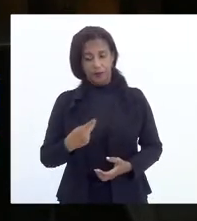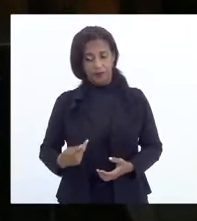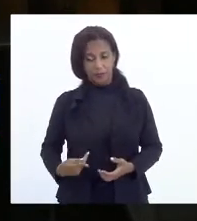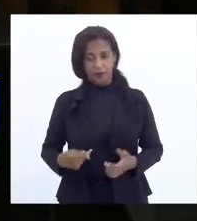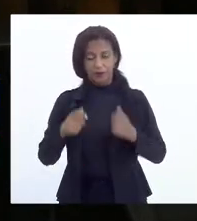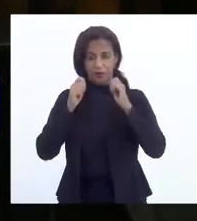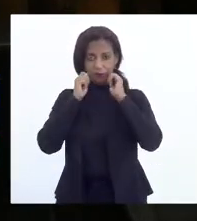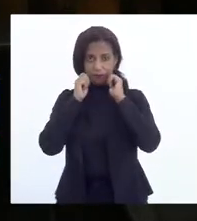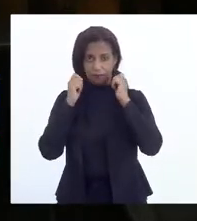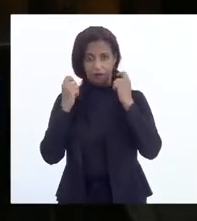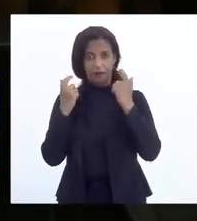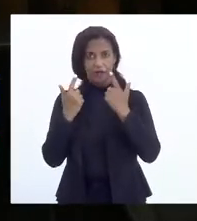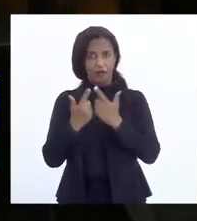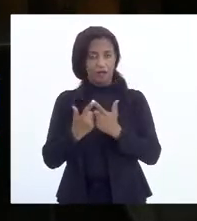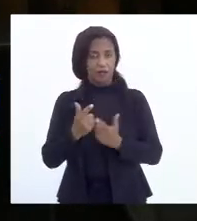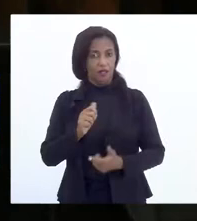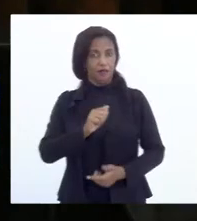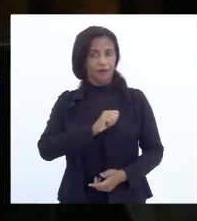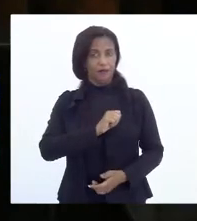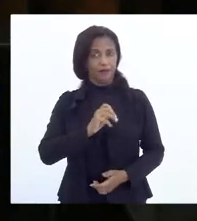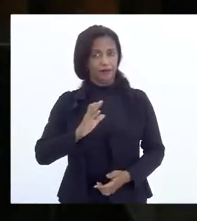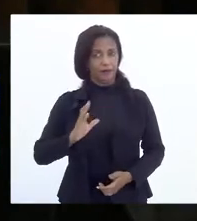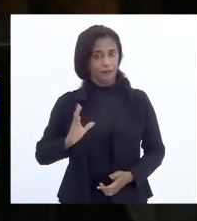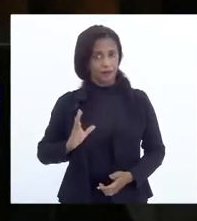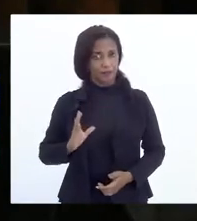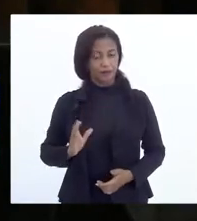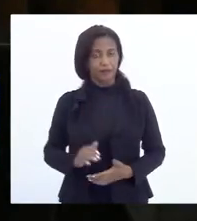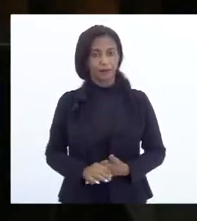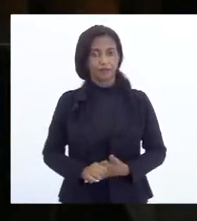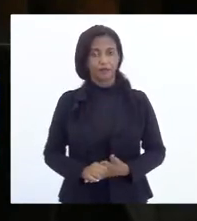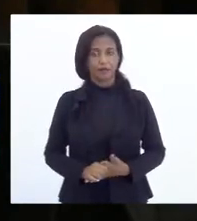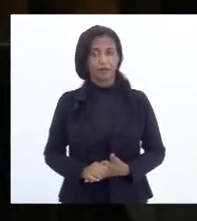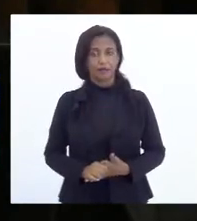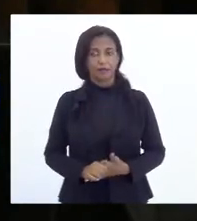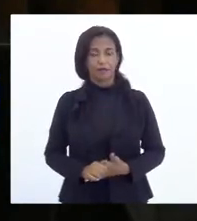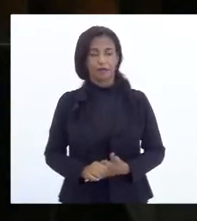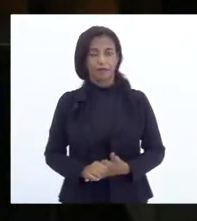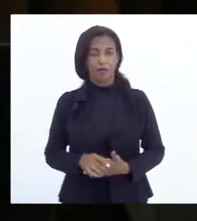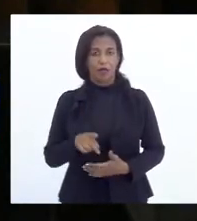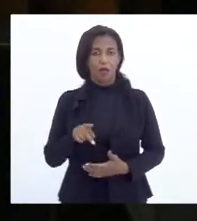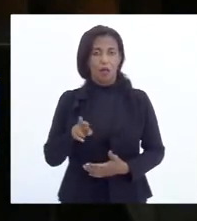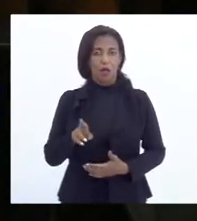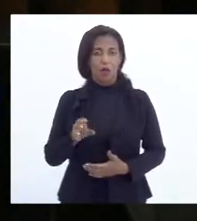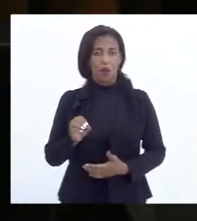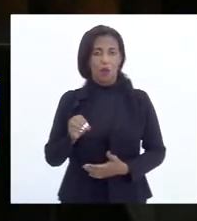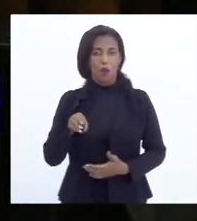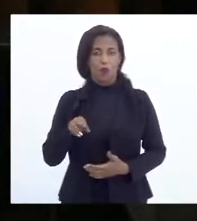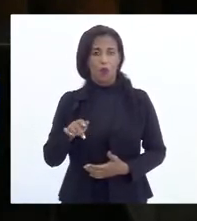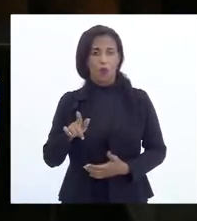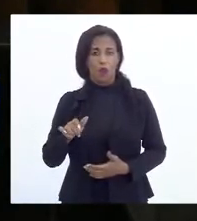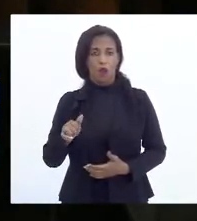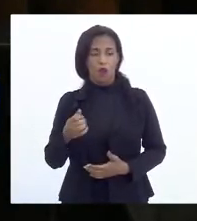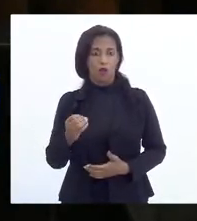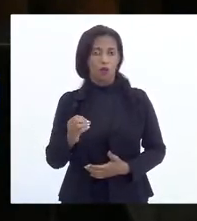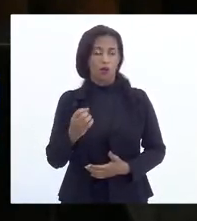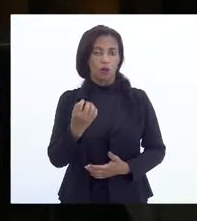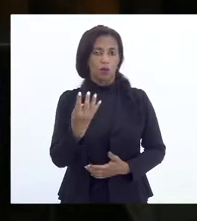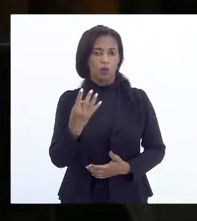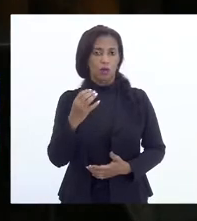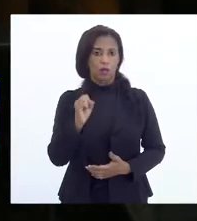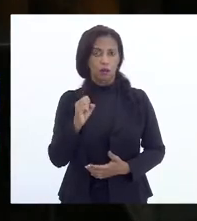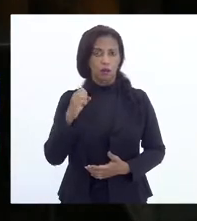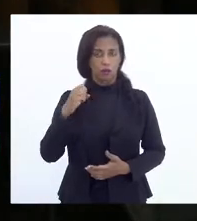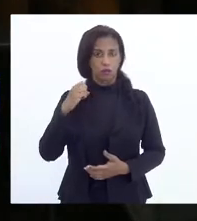Assembleia, deputado André Siciliano, promulgá-lo em até 48 horas